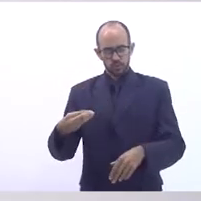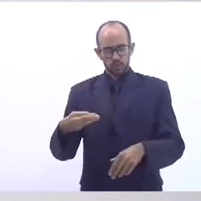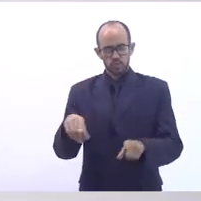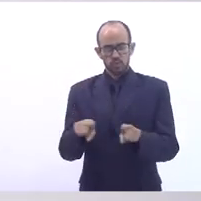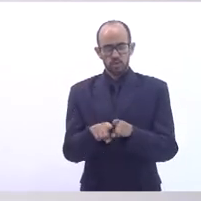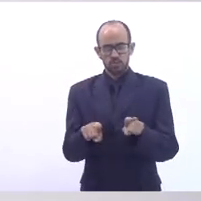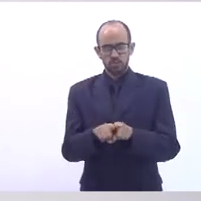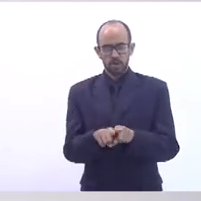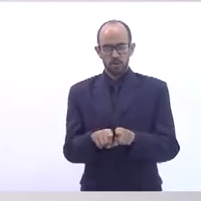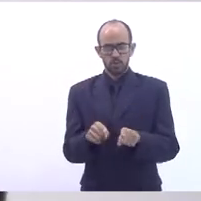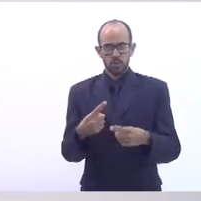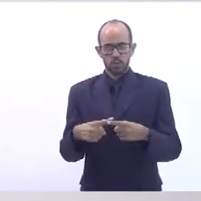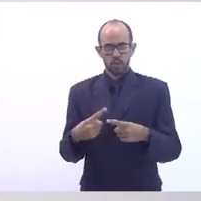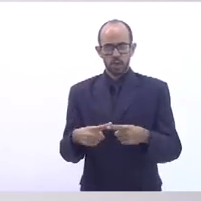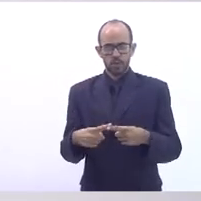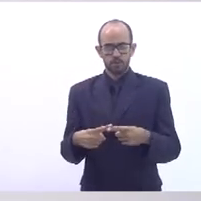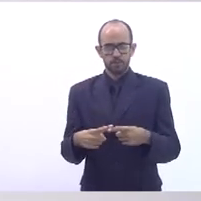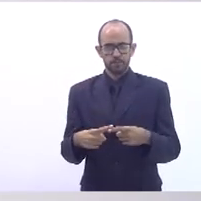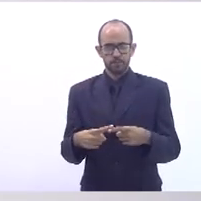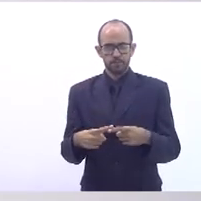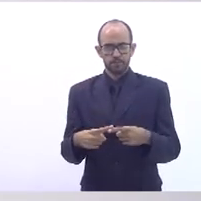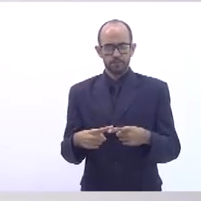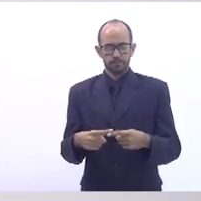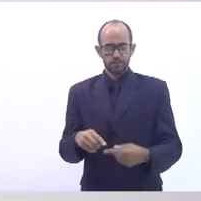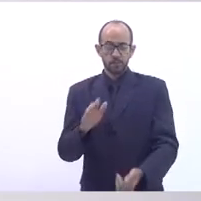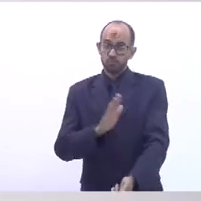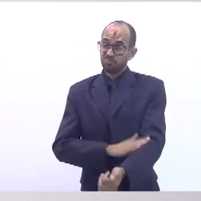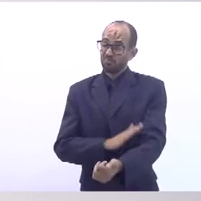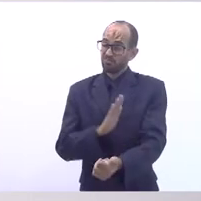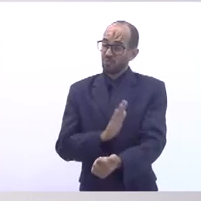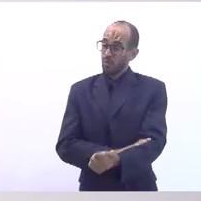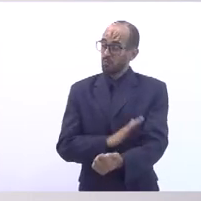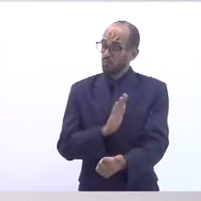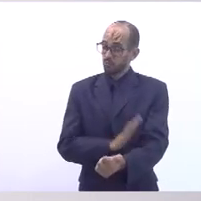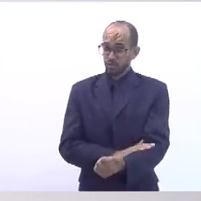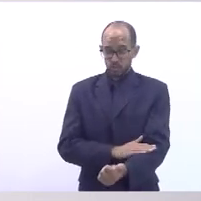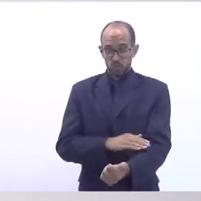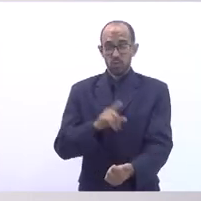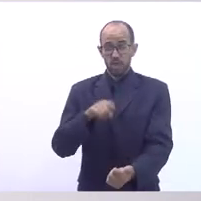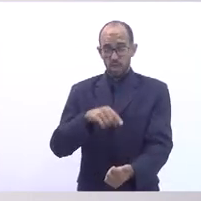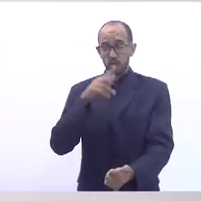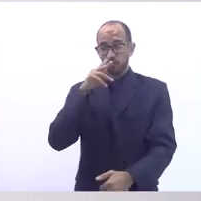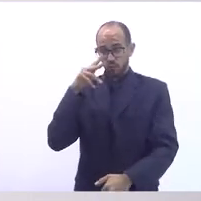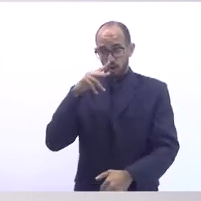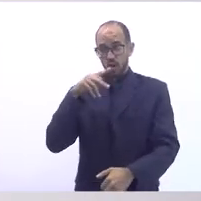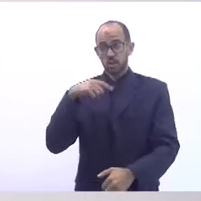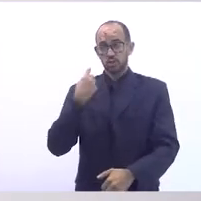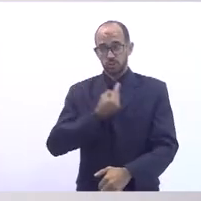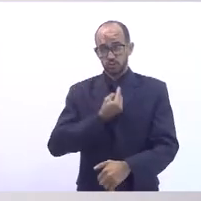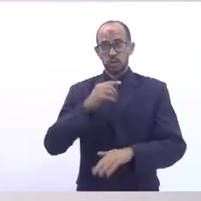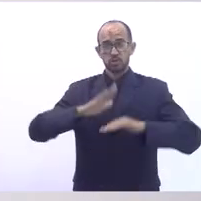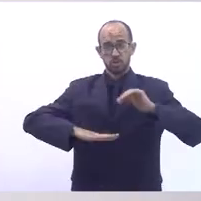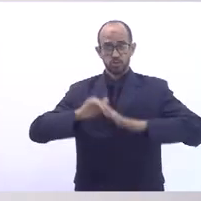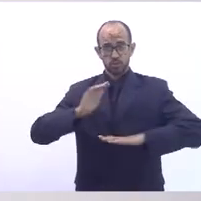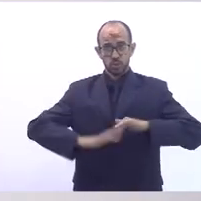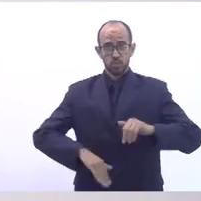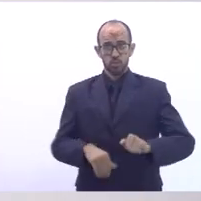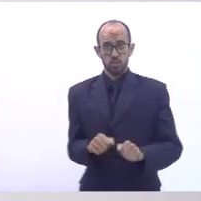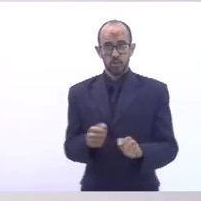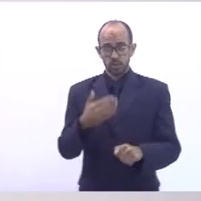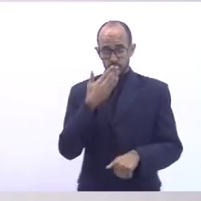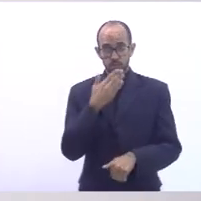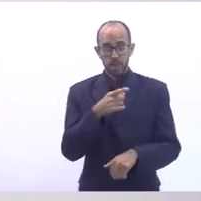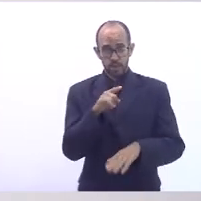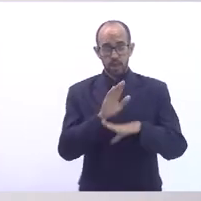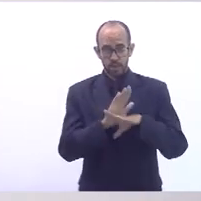etc porque a dependência química é muito grande na nossa classe e eles pedem muita